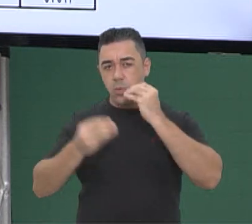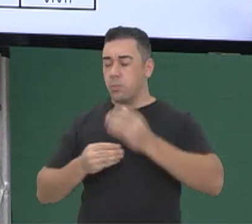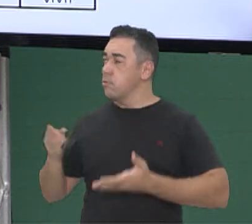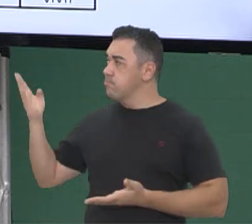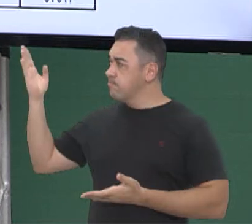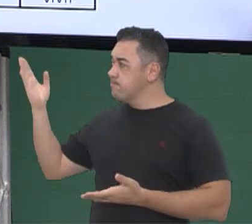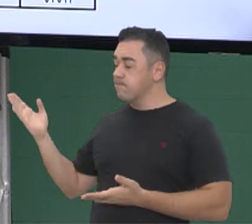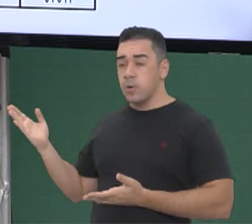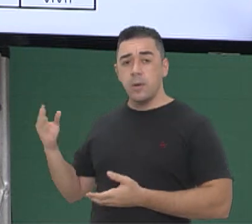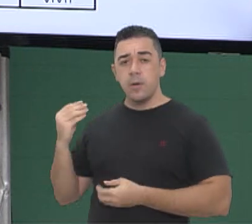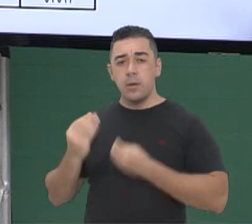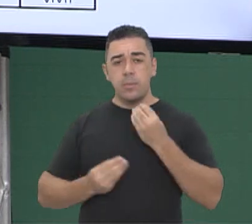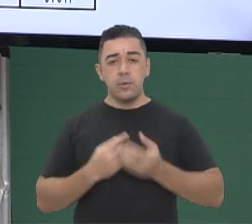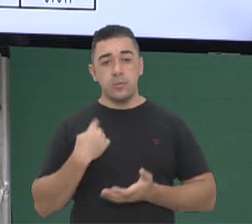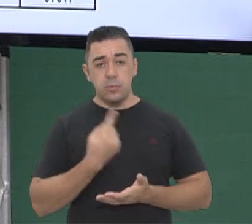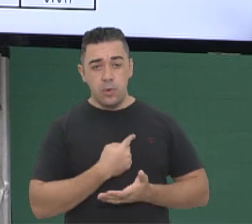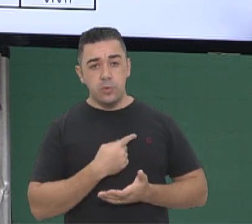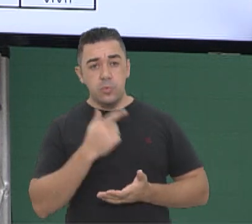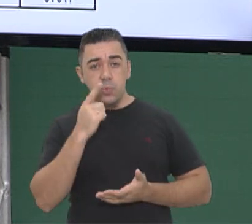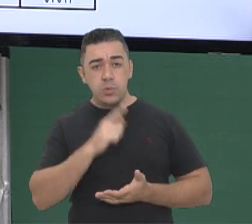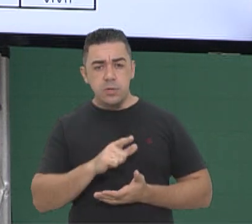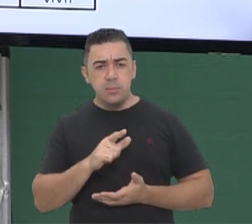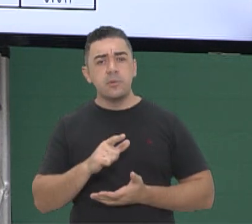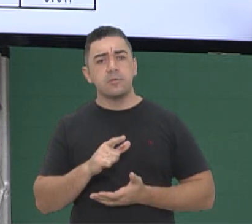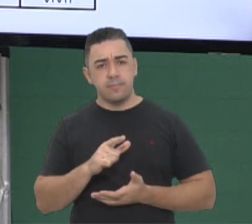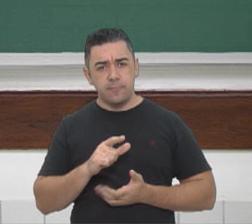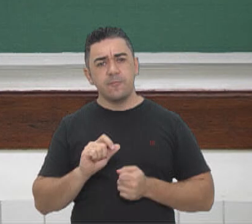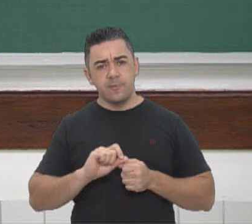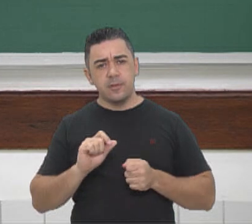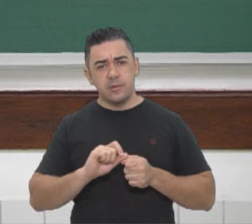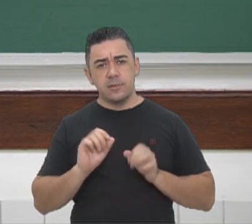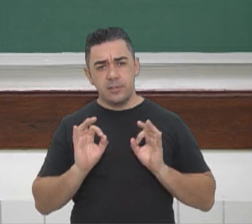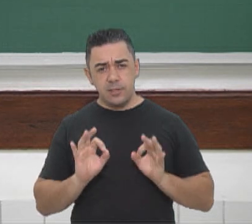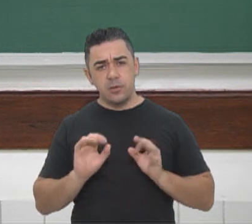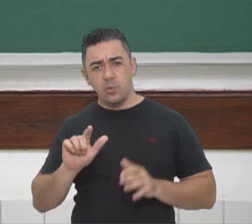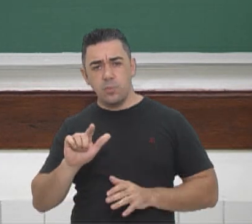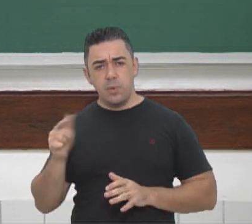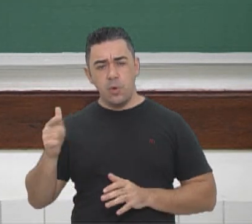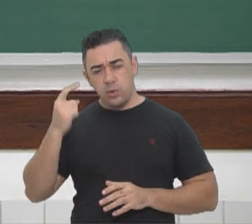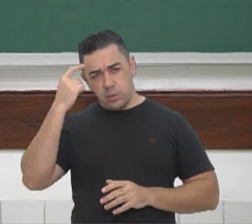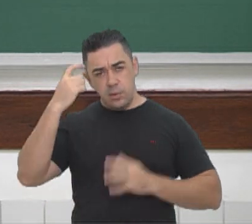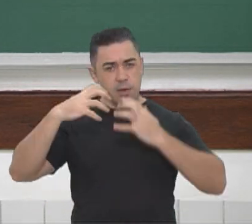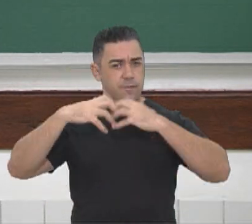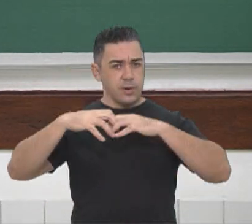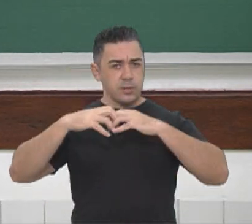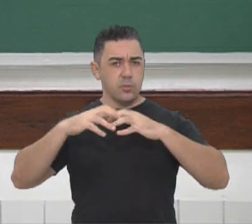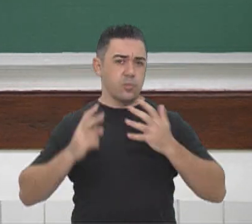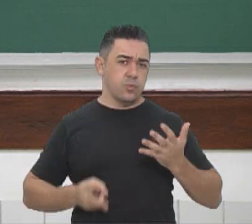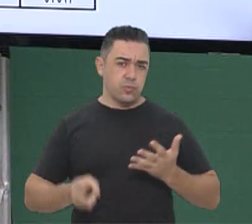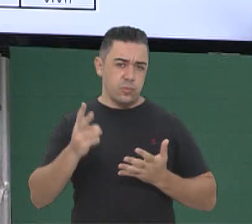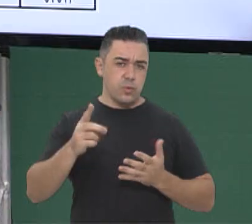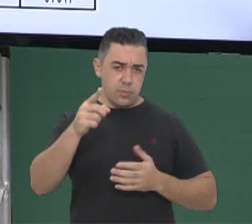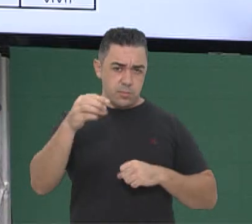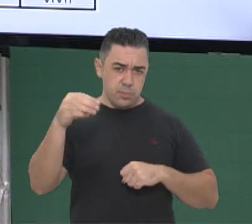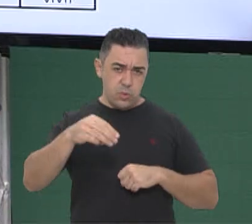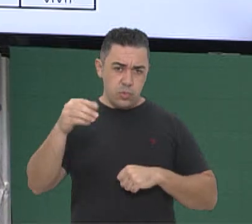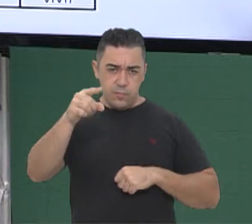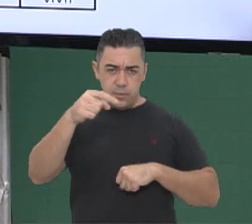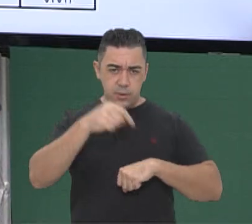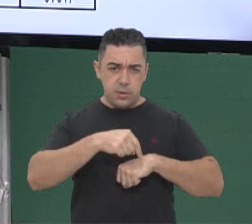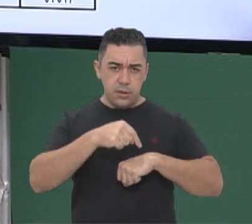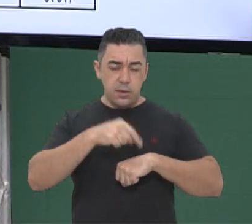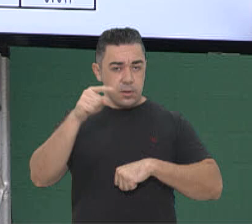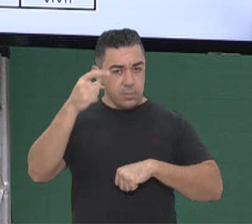que daí nós pudéssemos, portanto, justamente fazer uma outra reflexão na sequência. Então, uns minutinhos para que